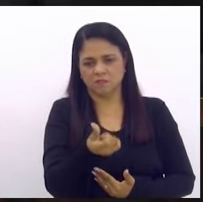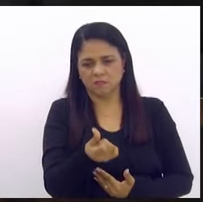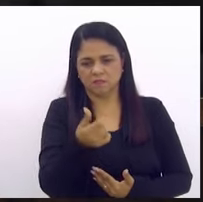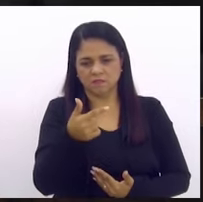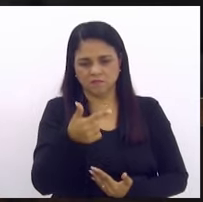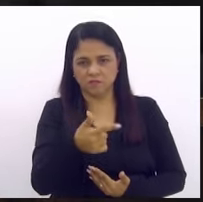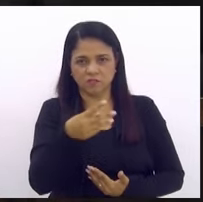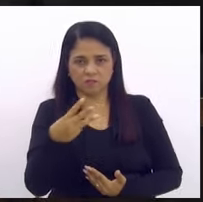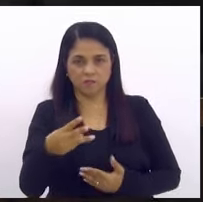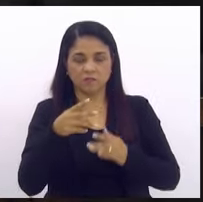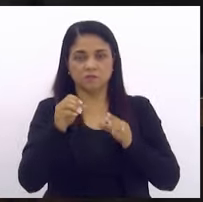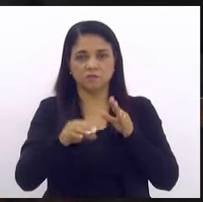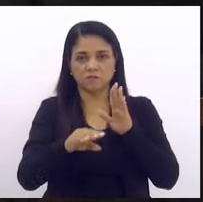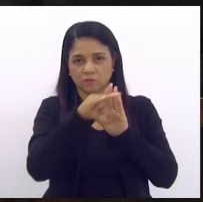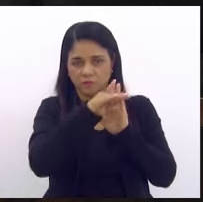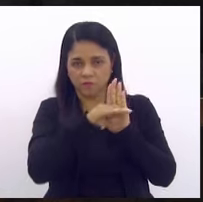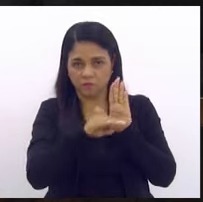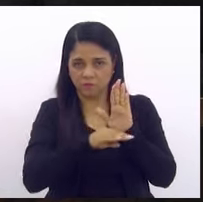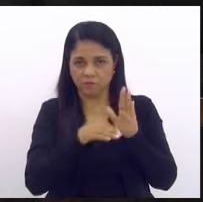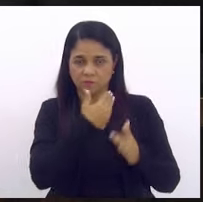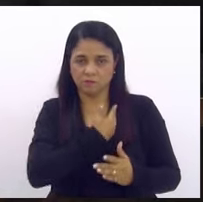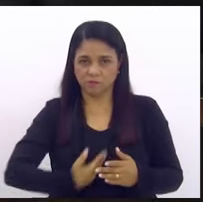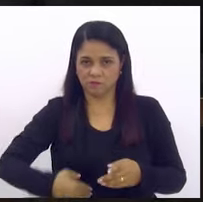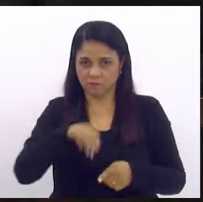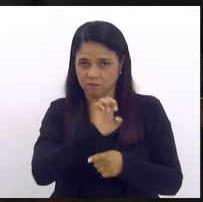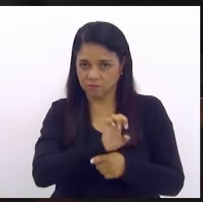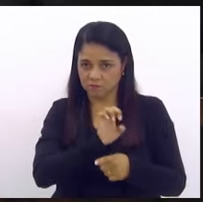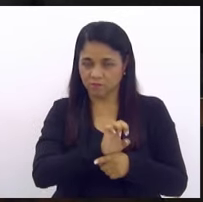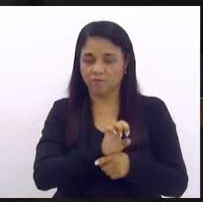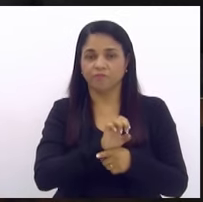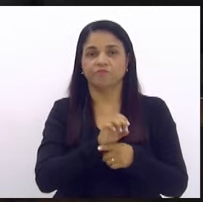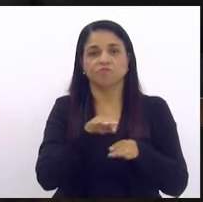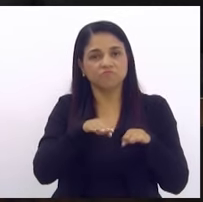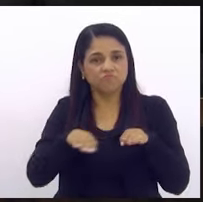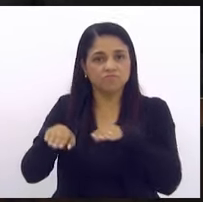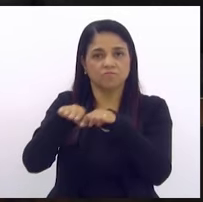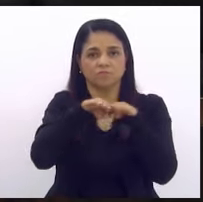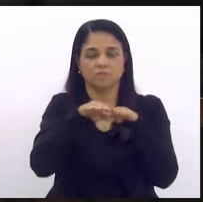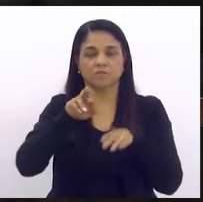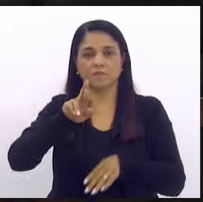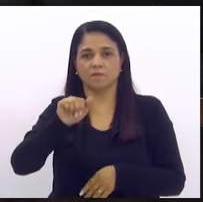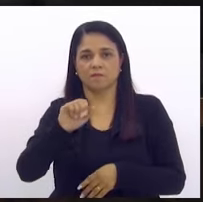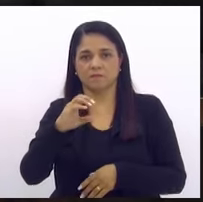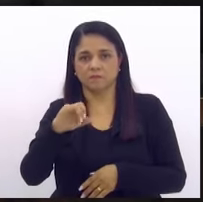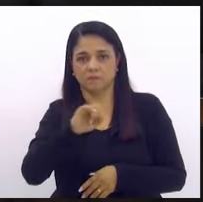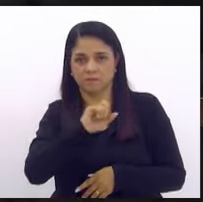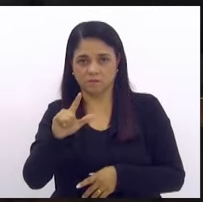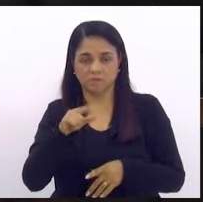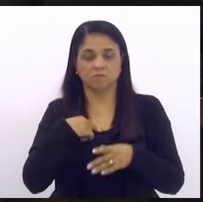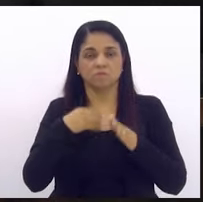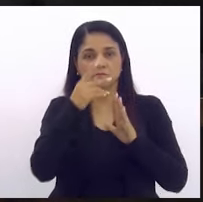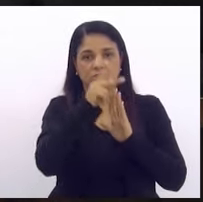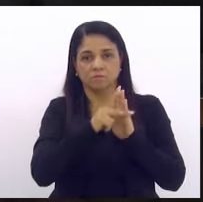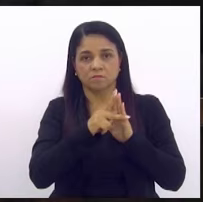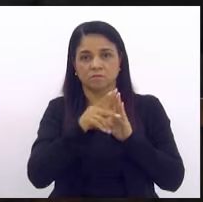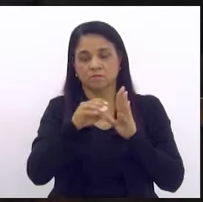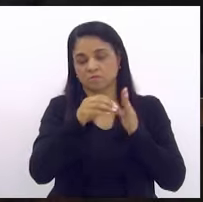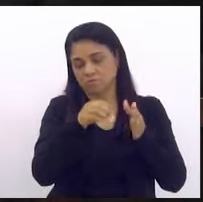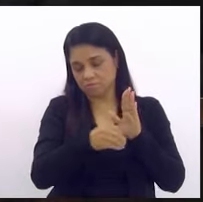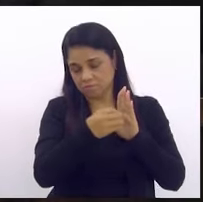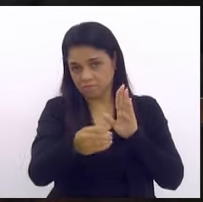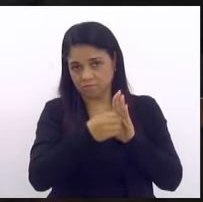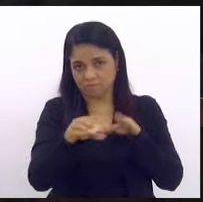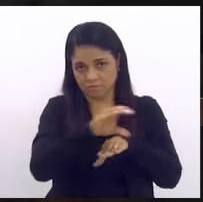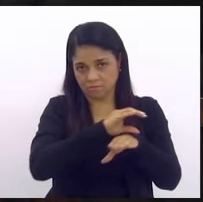institui o Plano Estadual de Promoção de Igualdade Racial do Estado do Rio de Janeiro. Pendendo de parecer da Comissão de Emendas Constitucionais